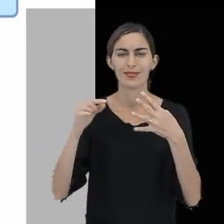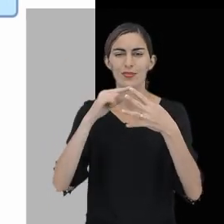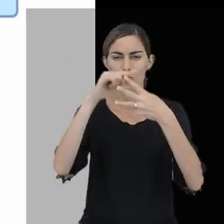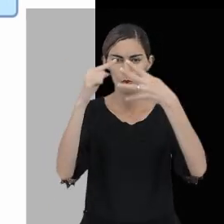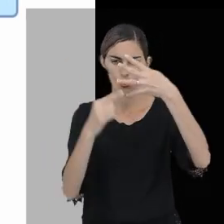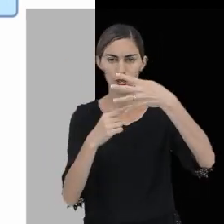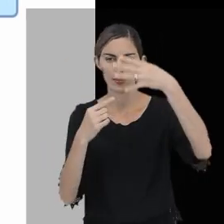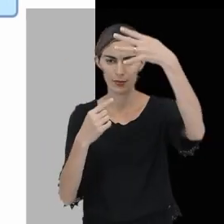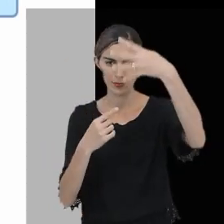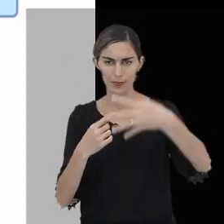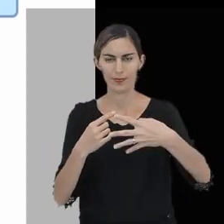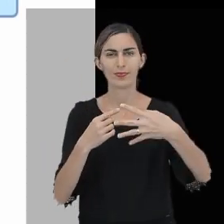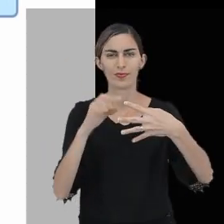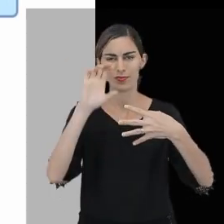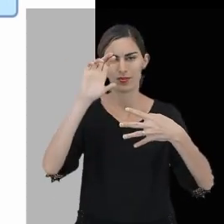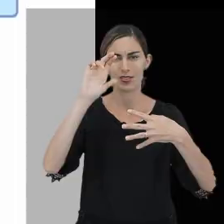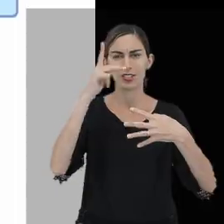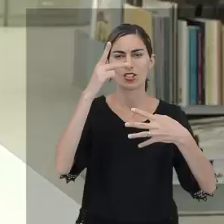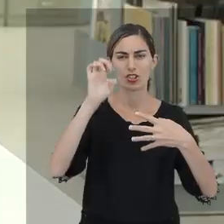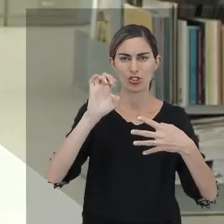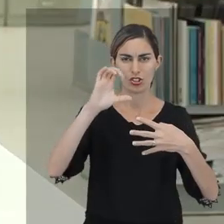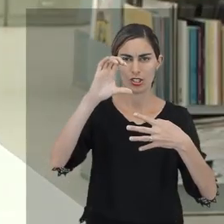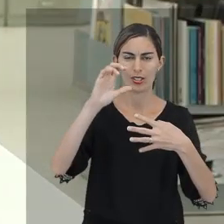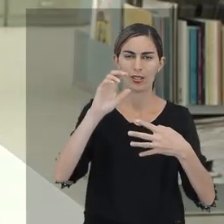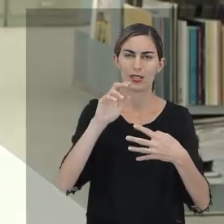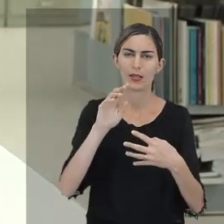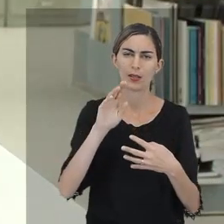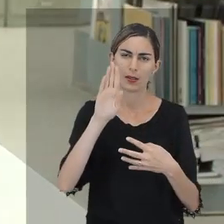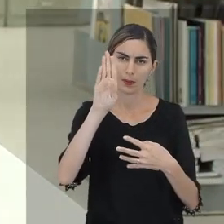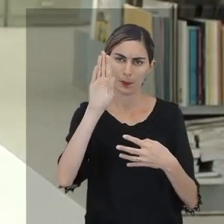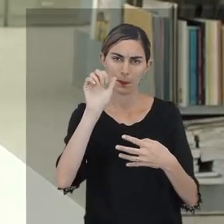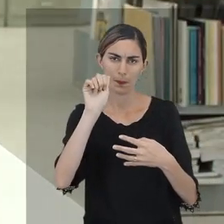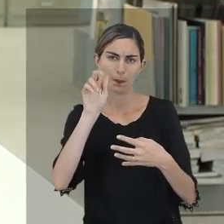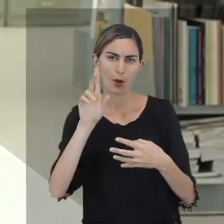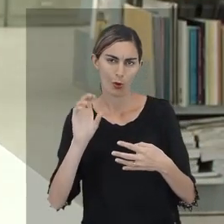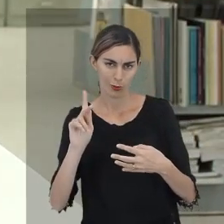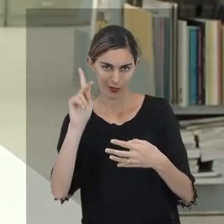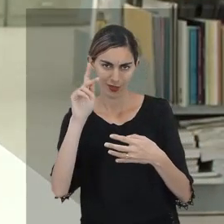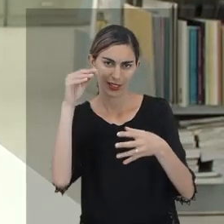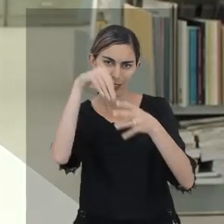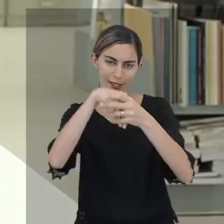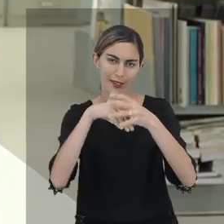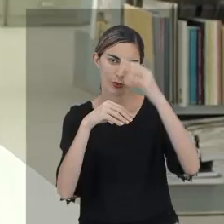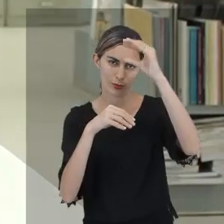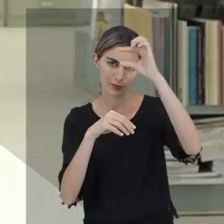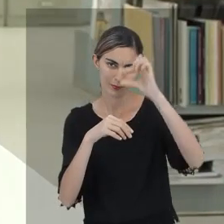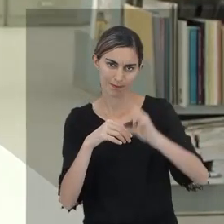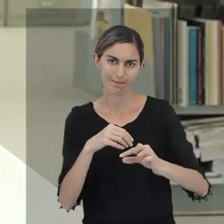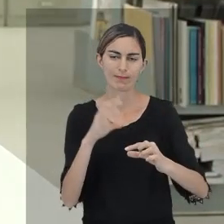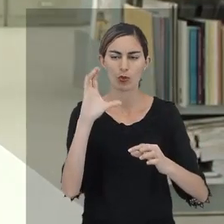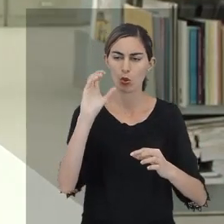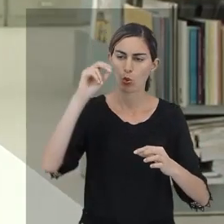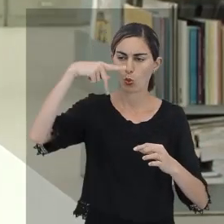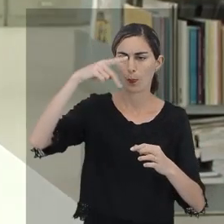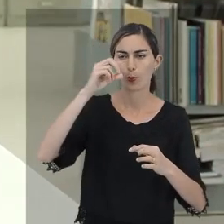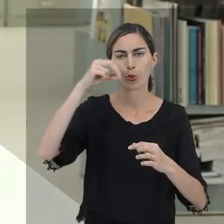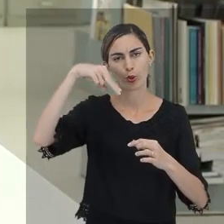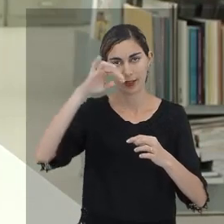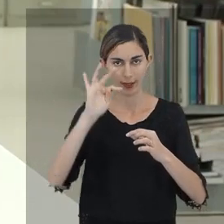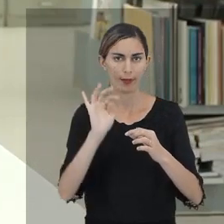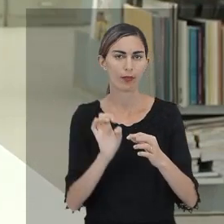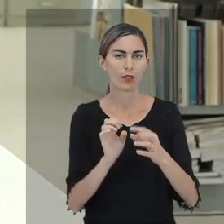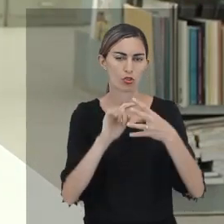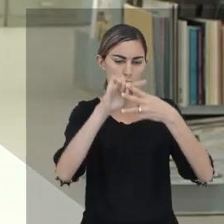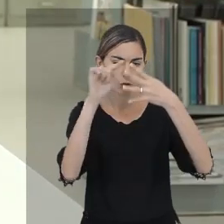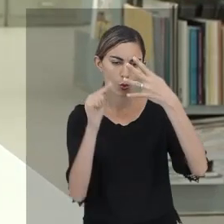linear layout então linear layout é ouvir o grupo que a gente vai colocar os componentes dentro dele e nesse exemplo específico a